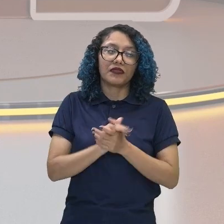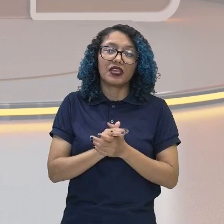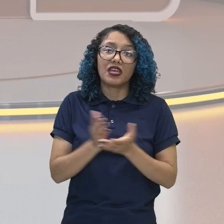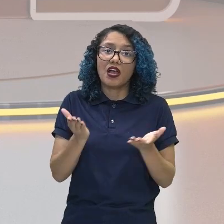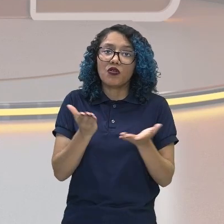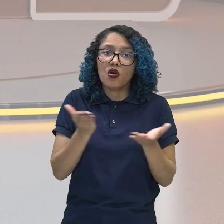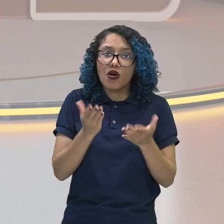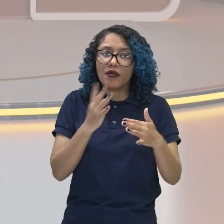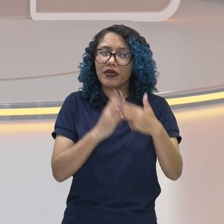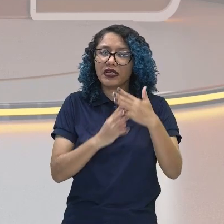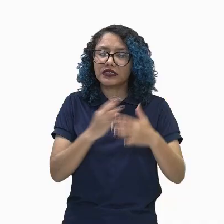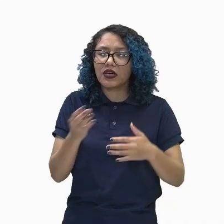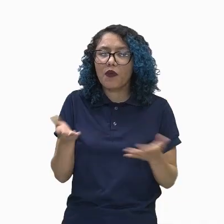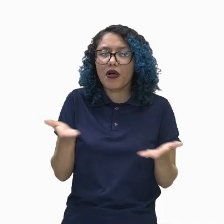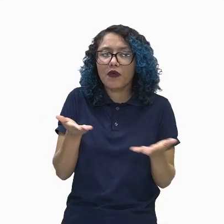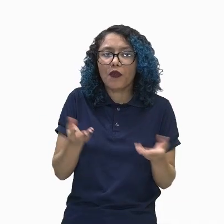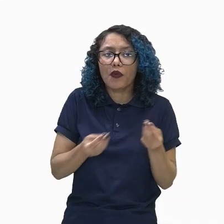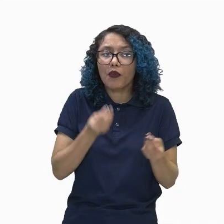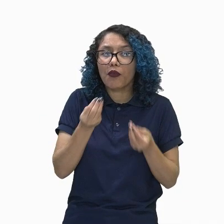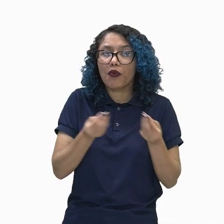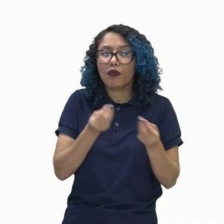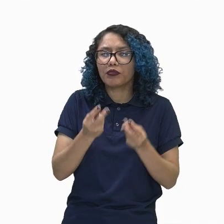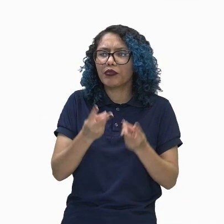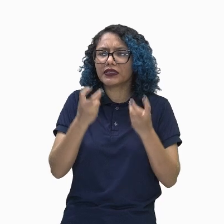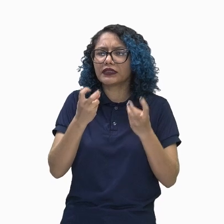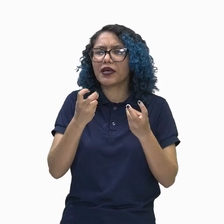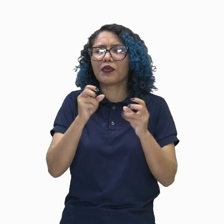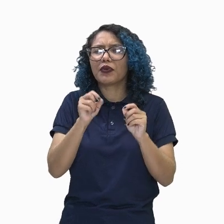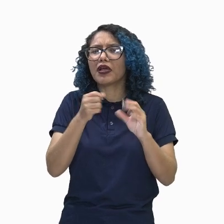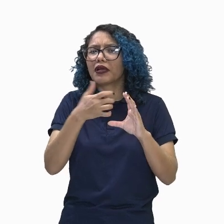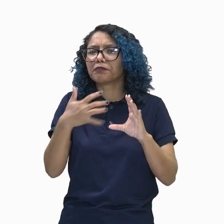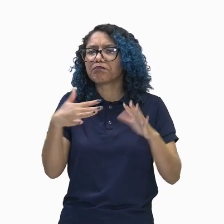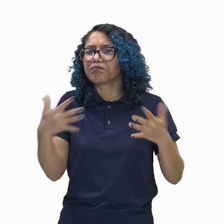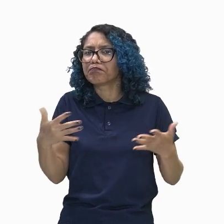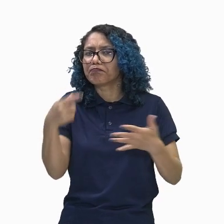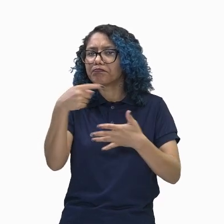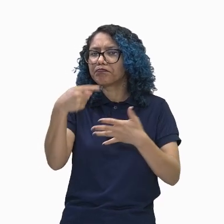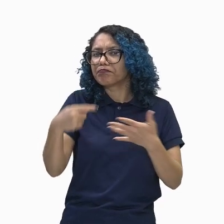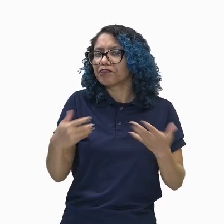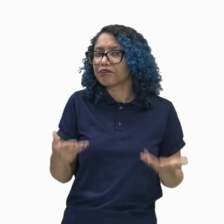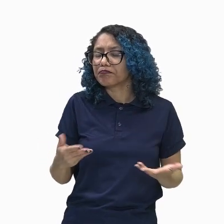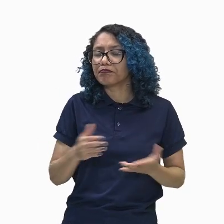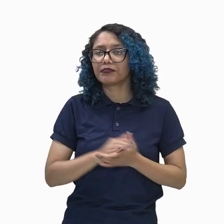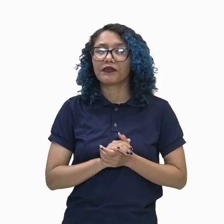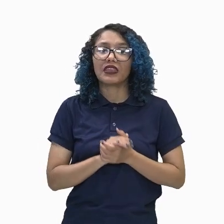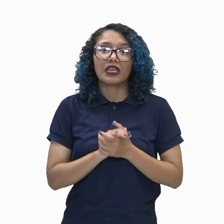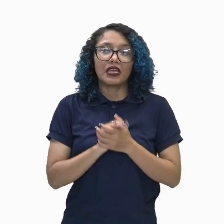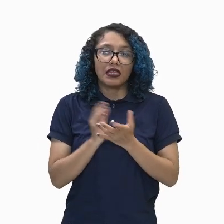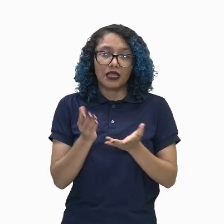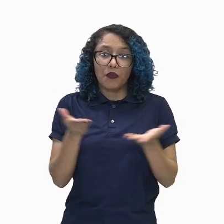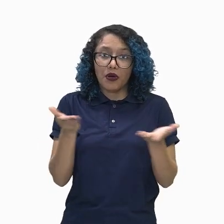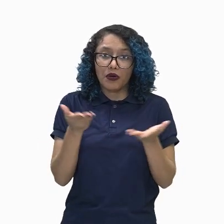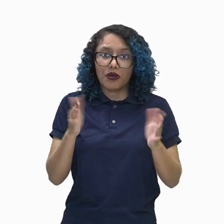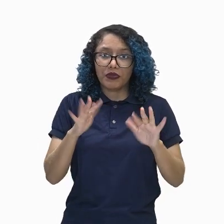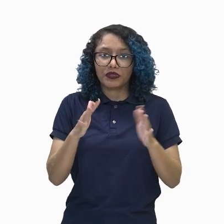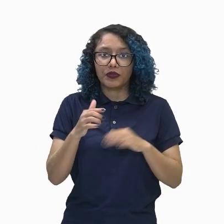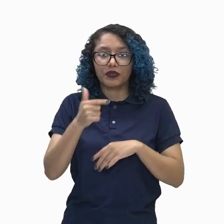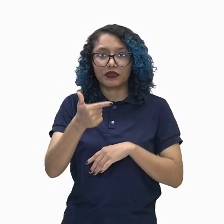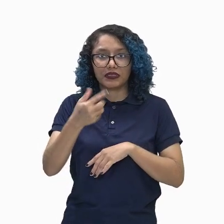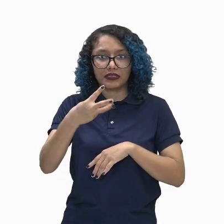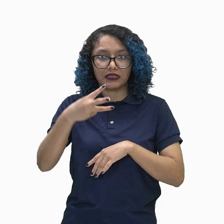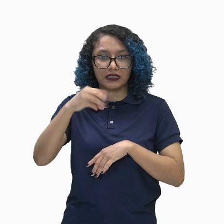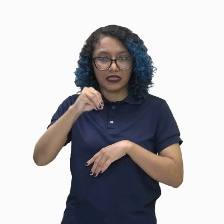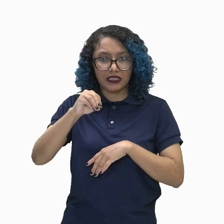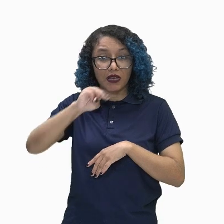contemporâneos, atualmente, o que a gente observa? Quais serão essas características? Gente, atualmente, cerca de